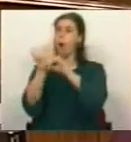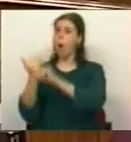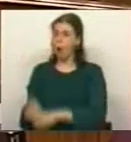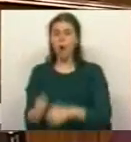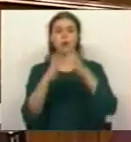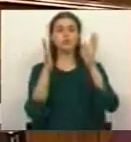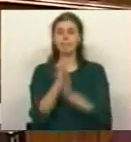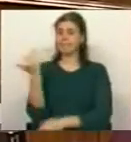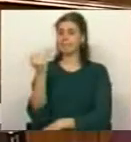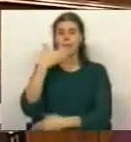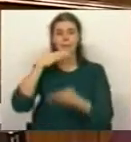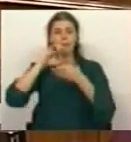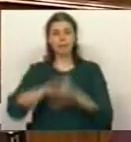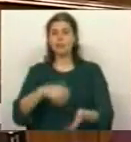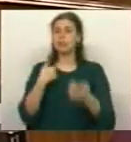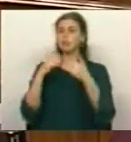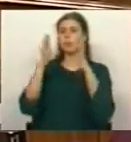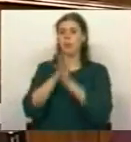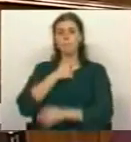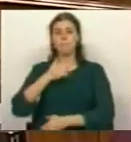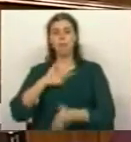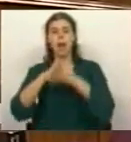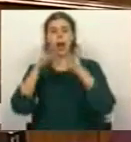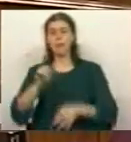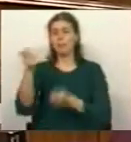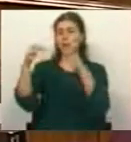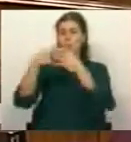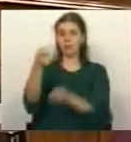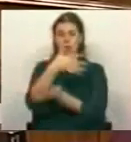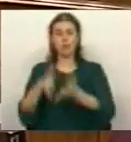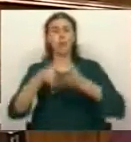a todas as instituições de crédito, a todas as grandes empresas e aos grandes grupos económicos. Isso.